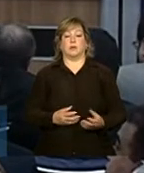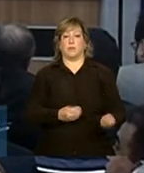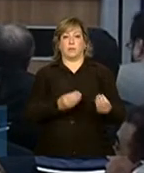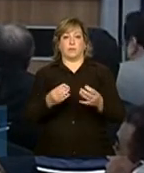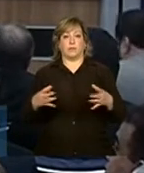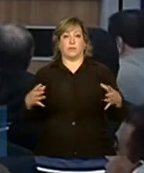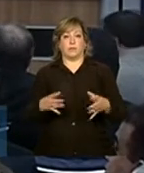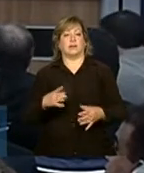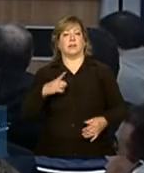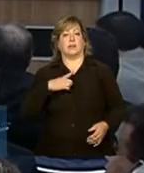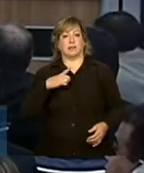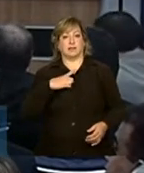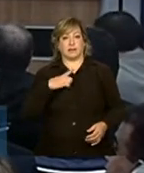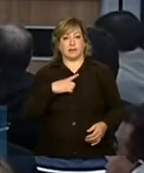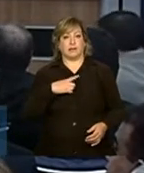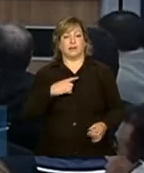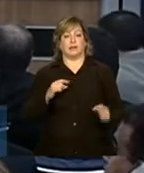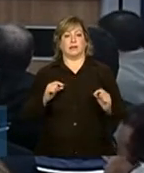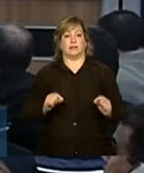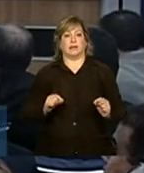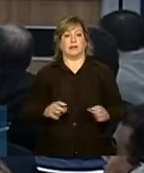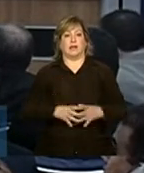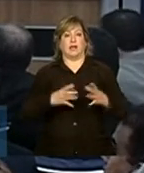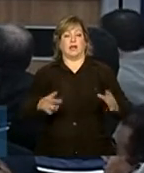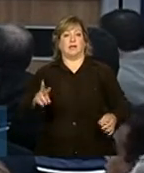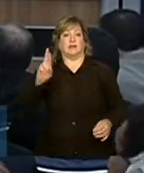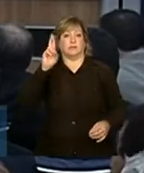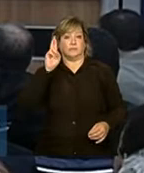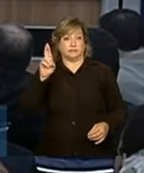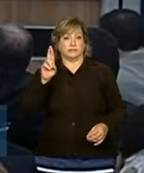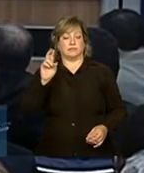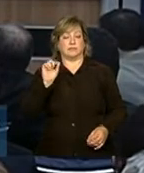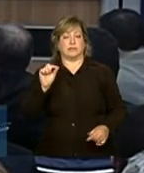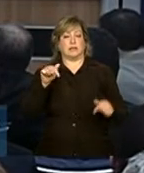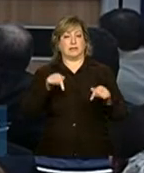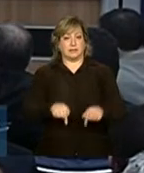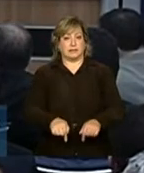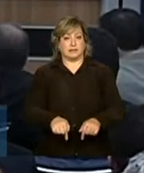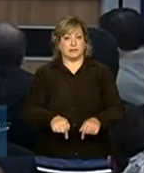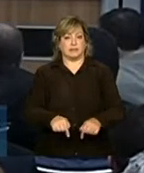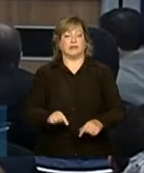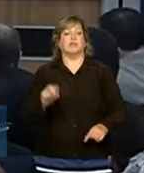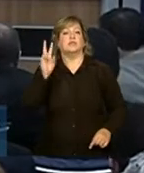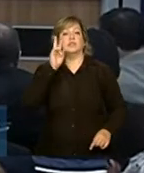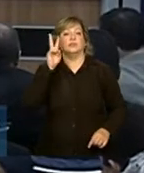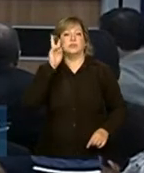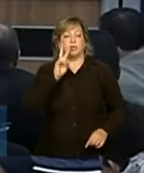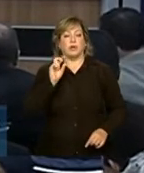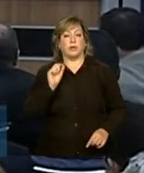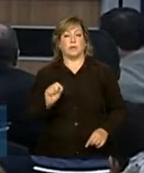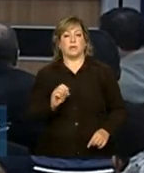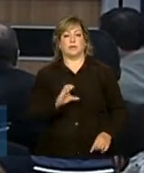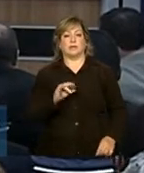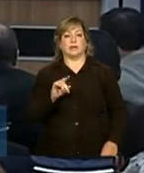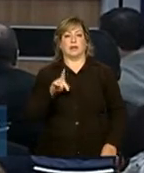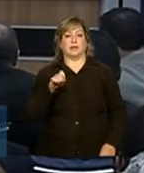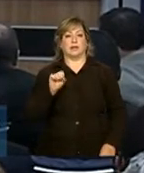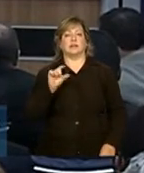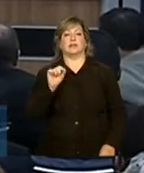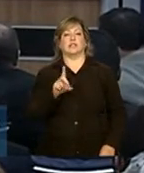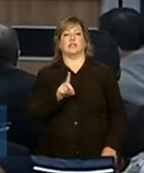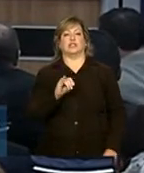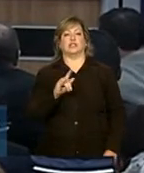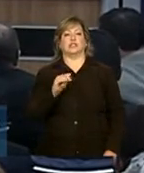parte tem aqui tem grande responsabilidade aqui no que se refere ao cidades digitais